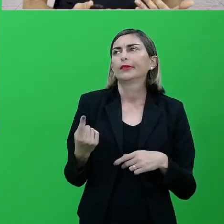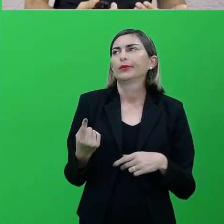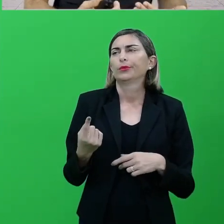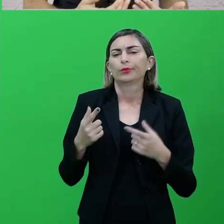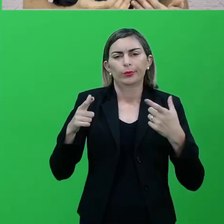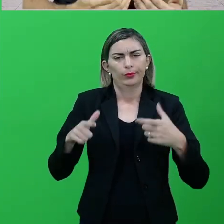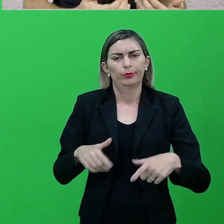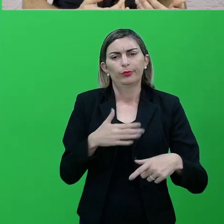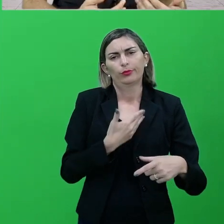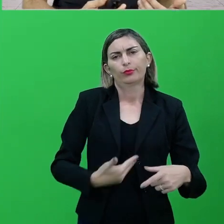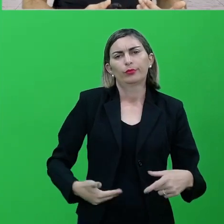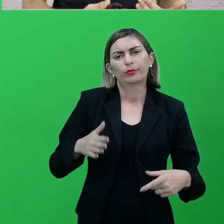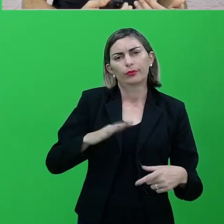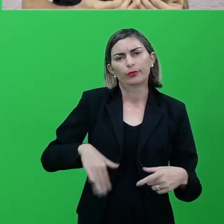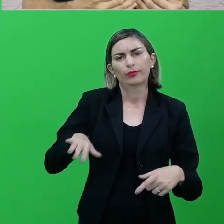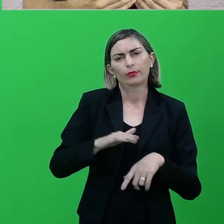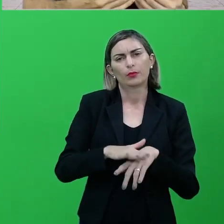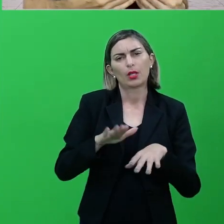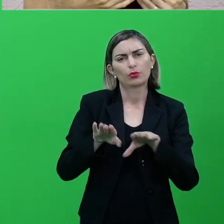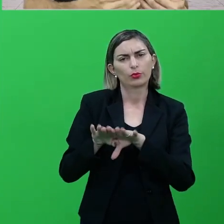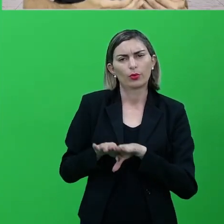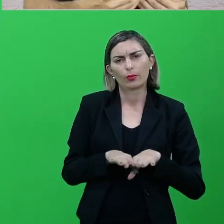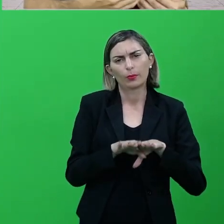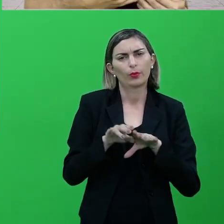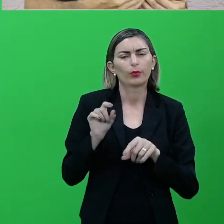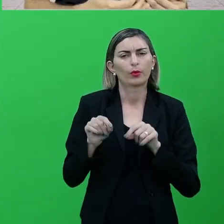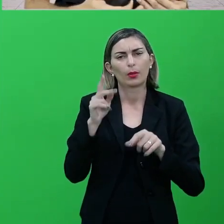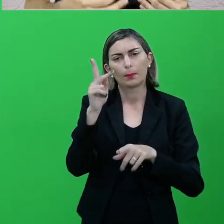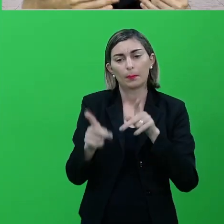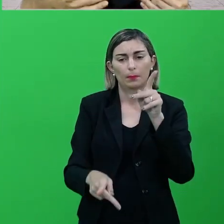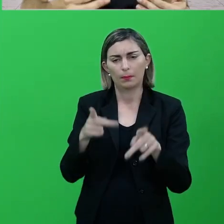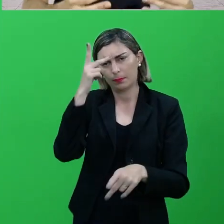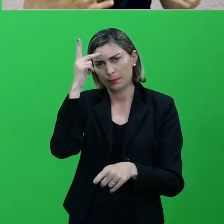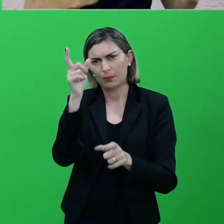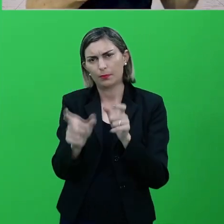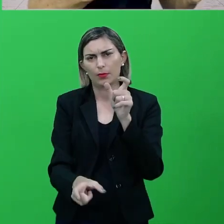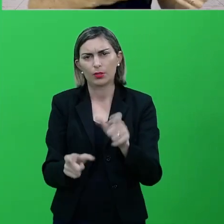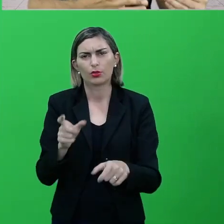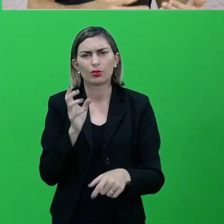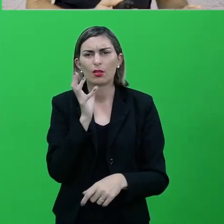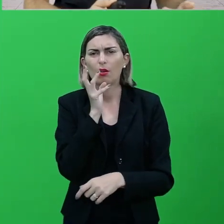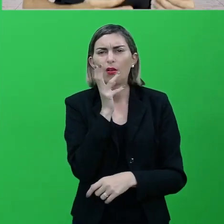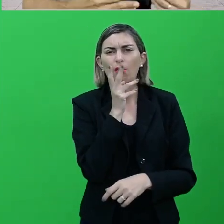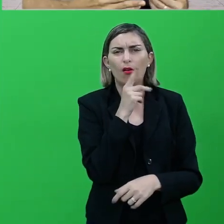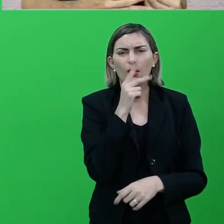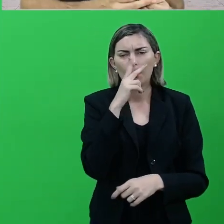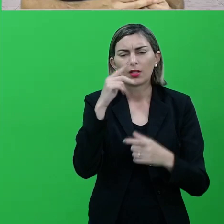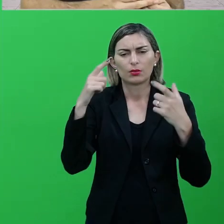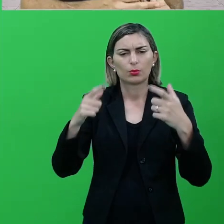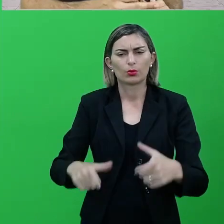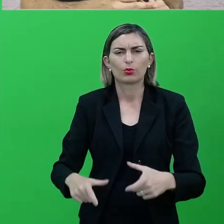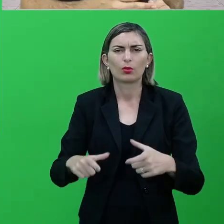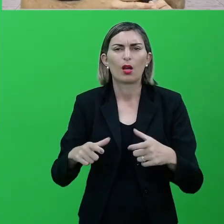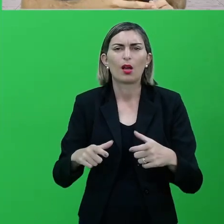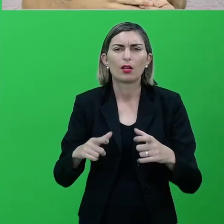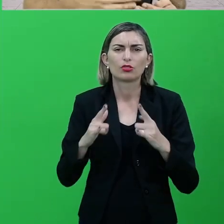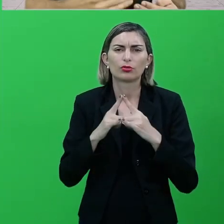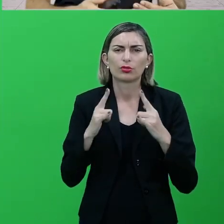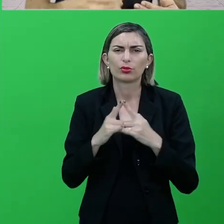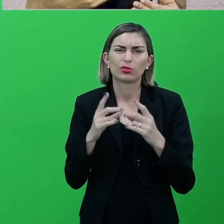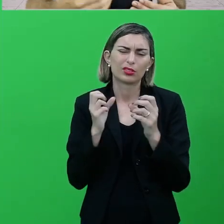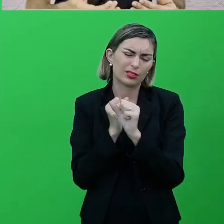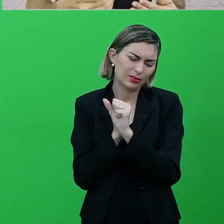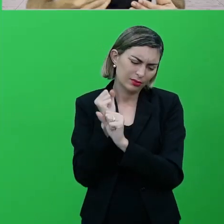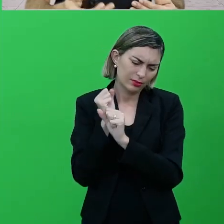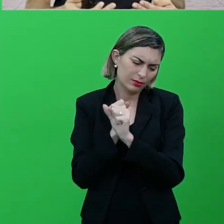setor público, ser mais comum que pessoas passem um longo tempo naquele mesmo setor, naquela mesma instituição. Então,